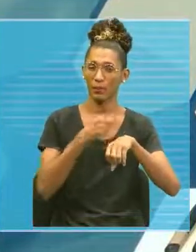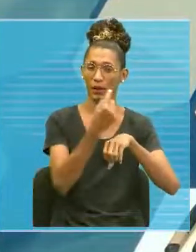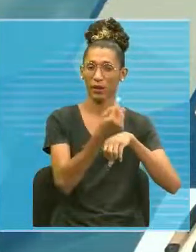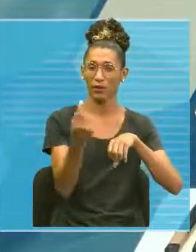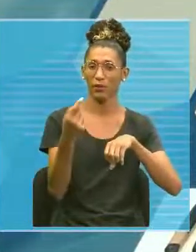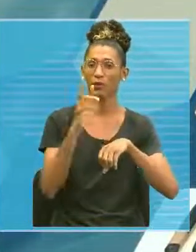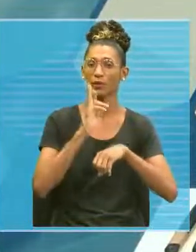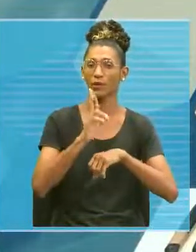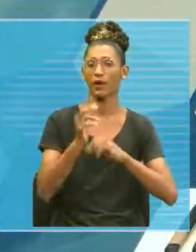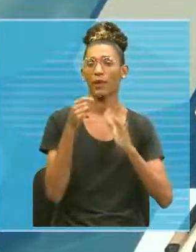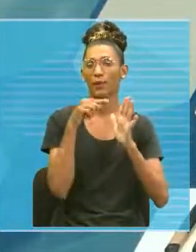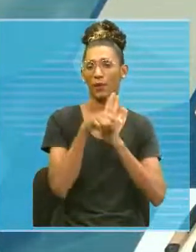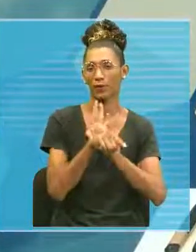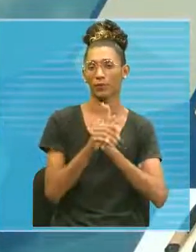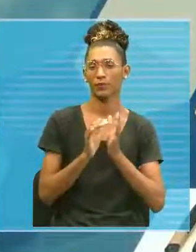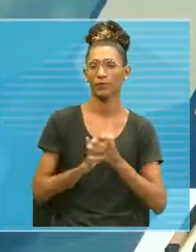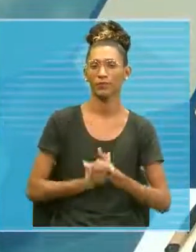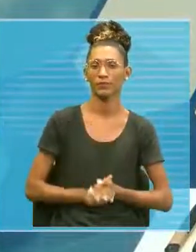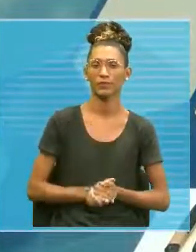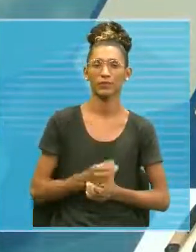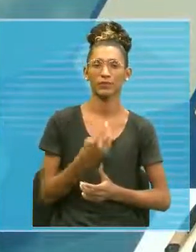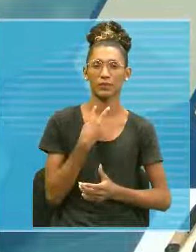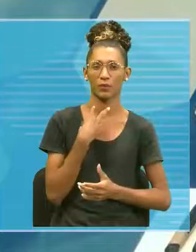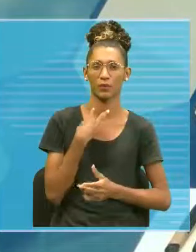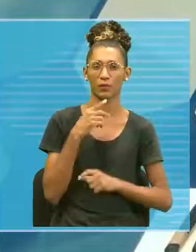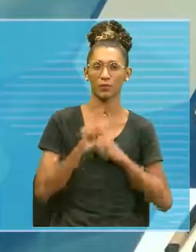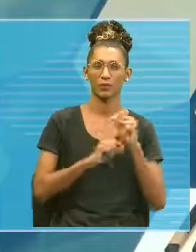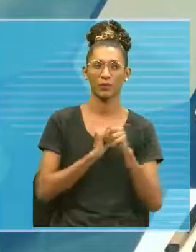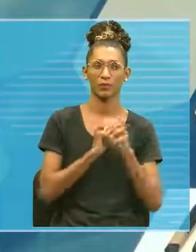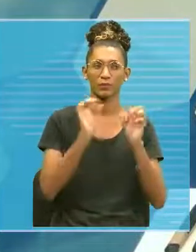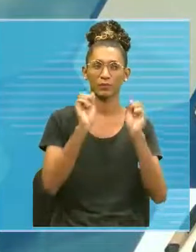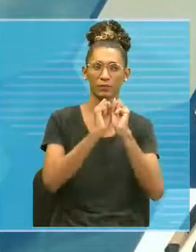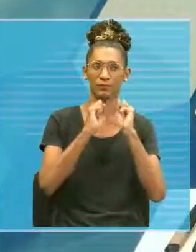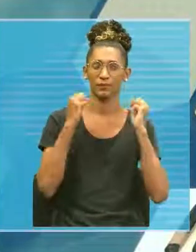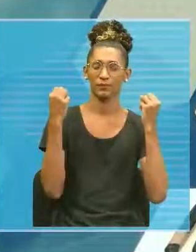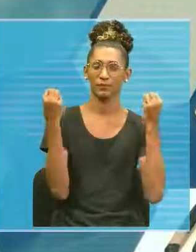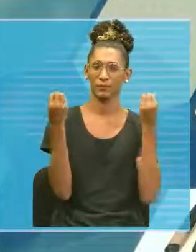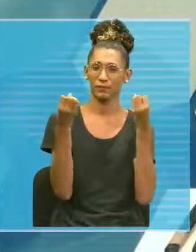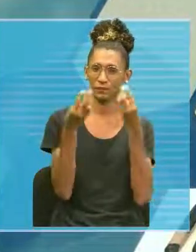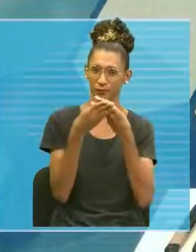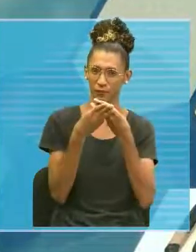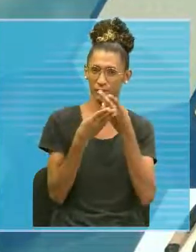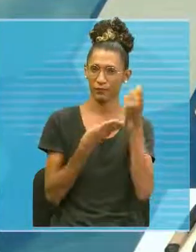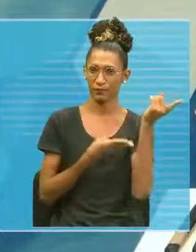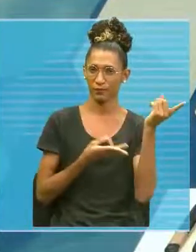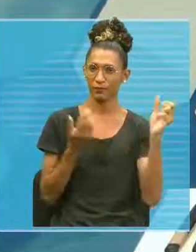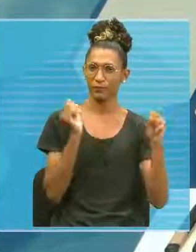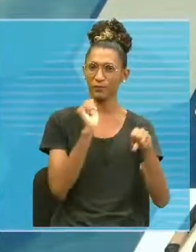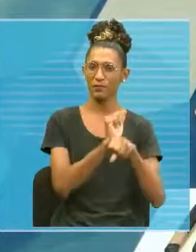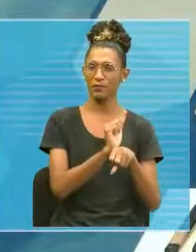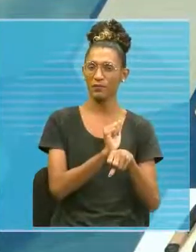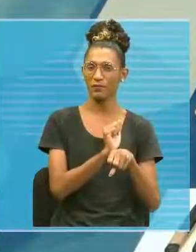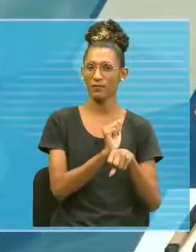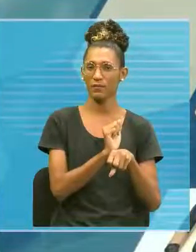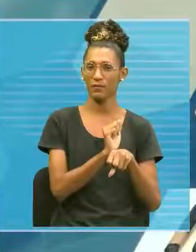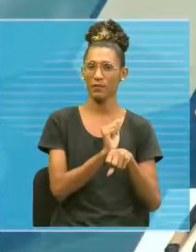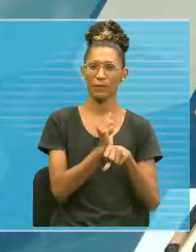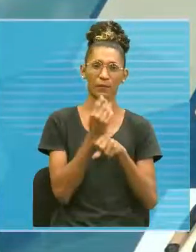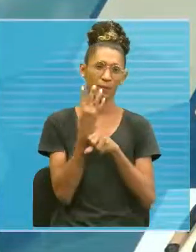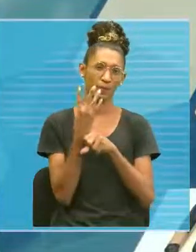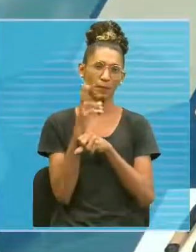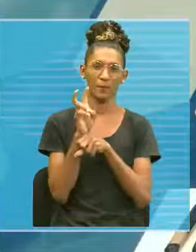questões o que não posso fazer é deixar o slide é parado aqui sei lá